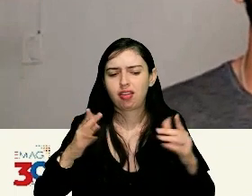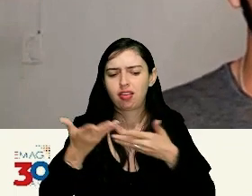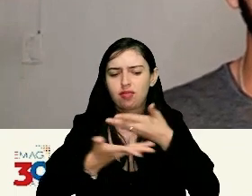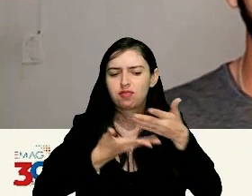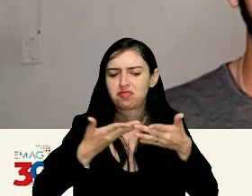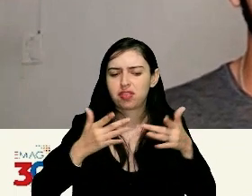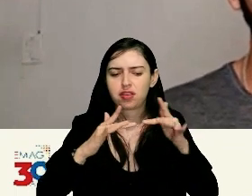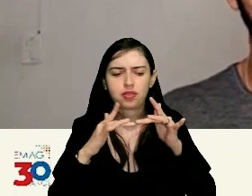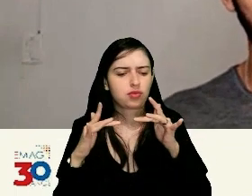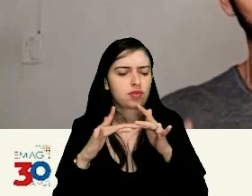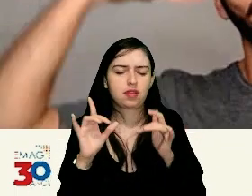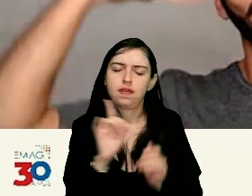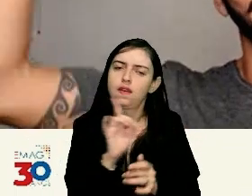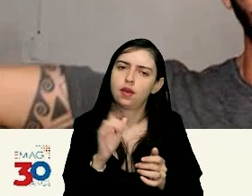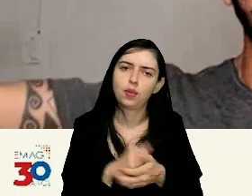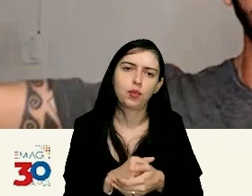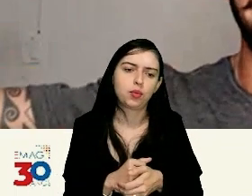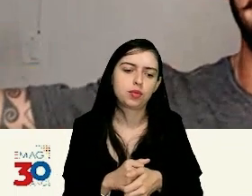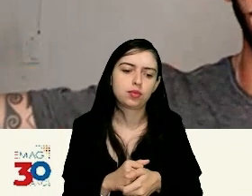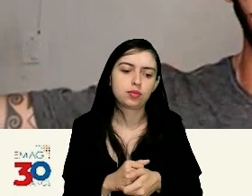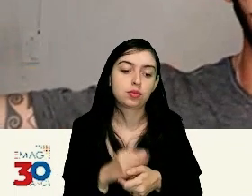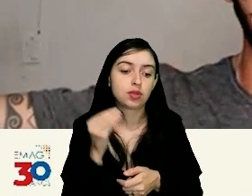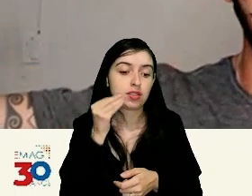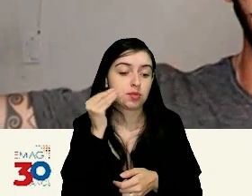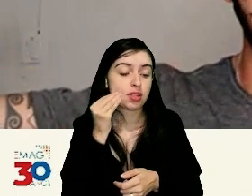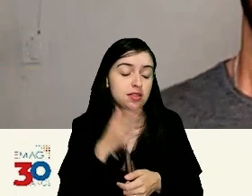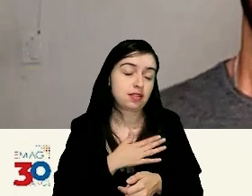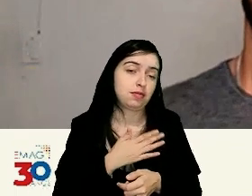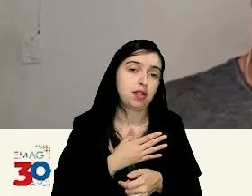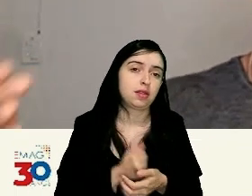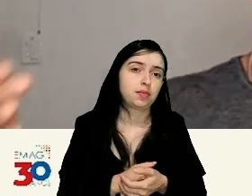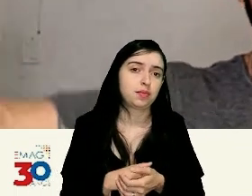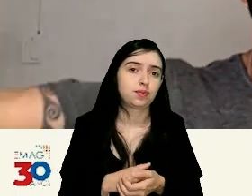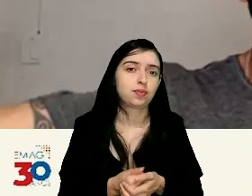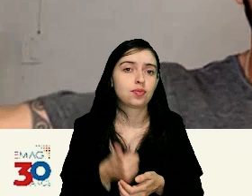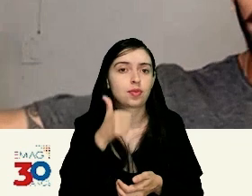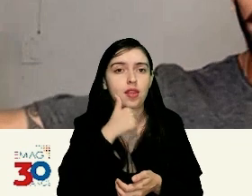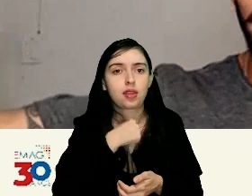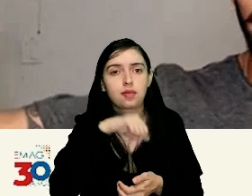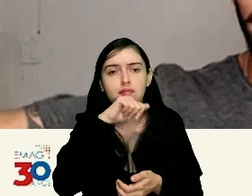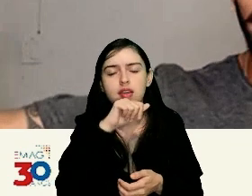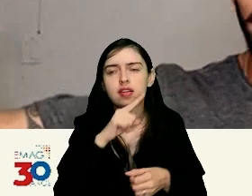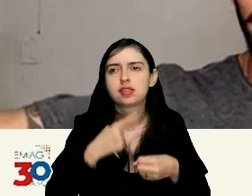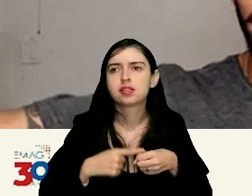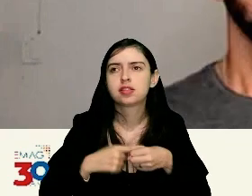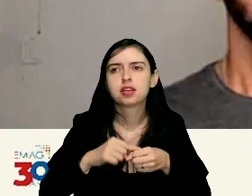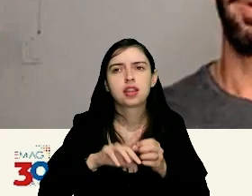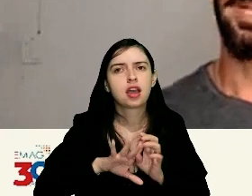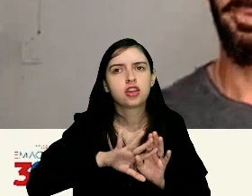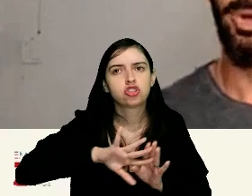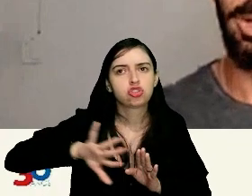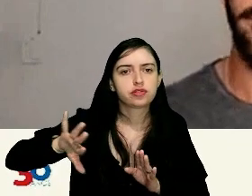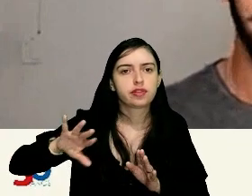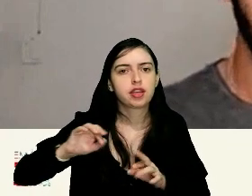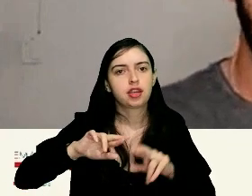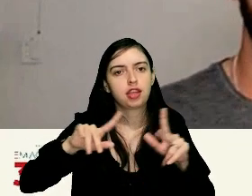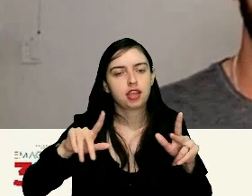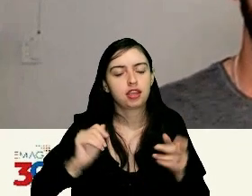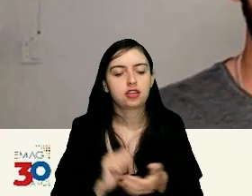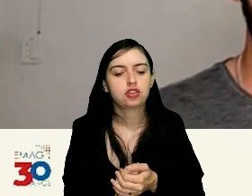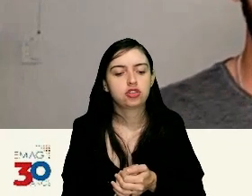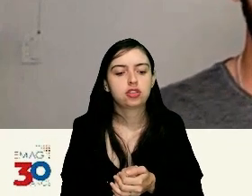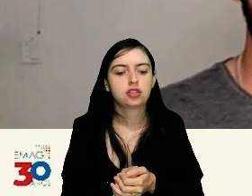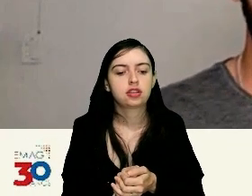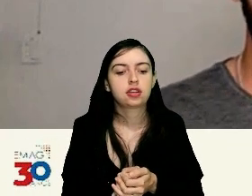Eu falo por experiência própria. Minha mãe mora em uma outra cidade, no Rio Grande do Sul, em Santa Catarina, e a mãe da Bruna mora em São Paulo.